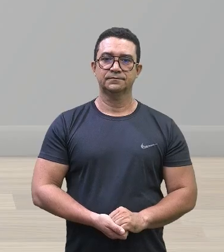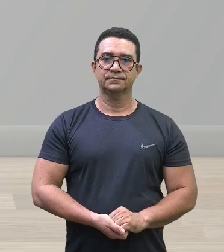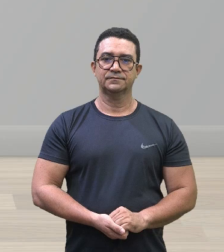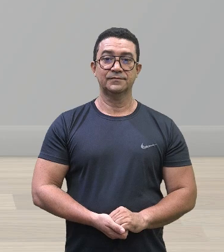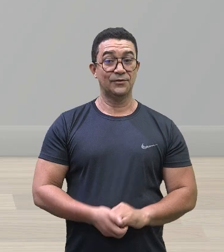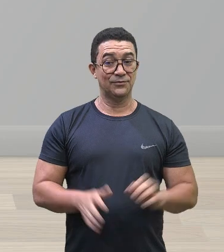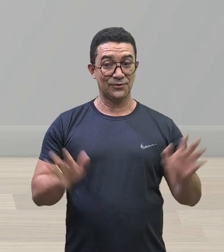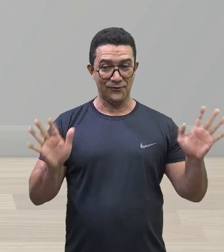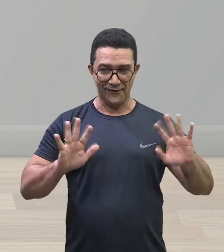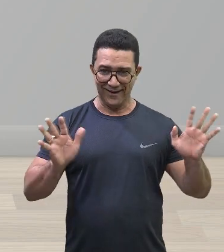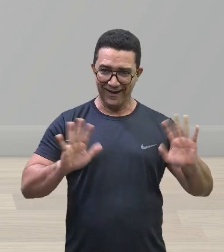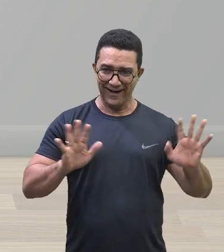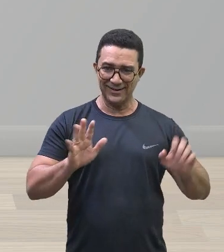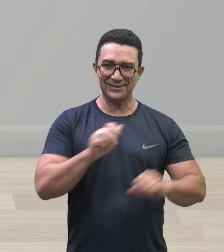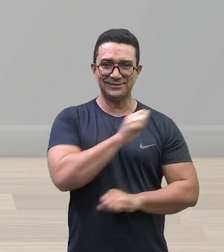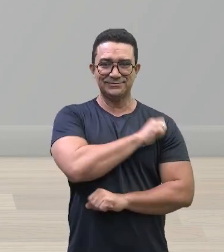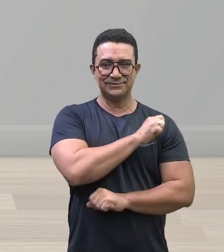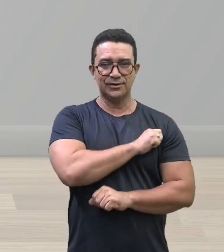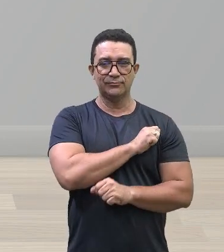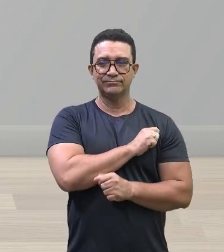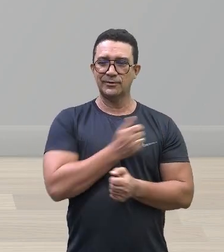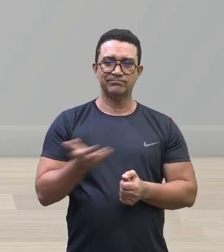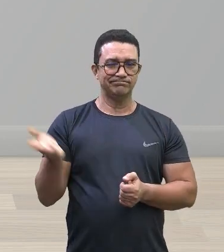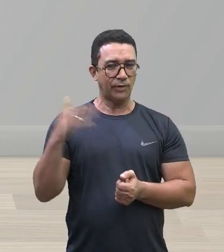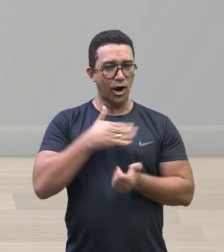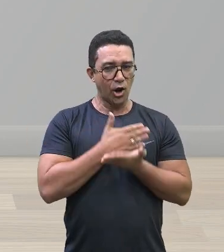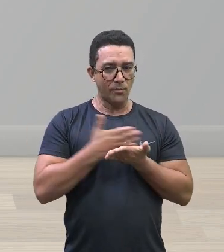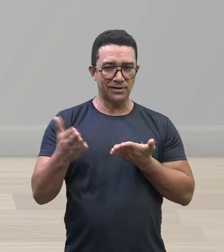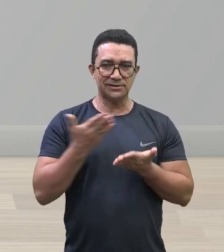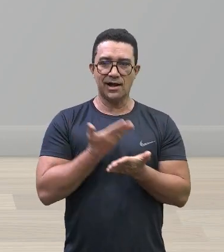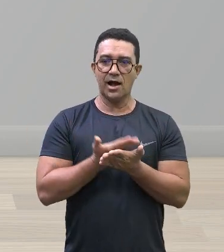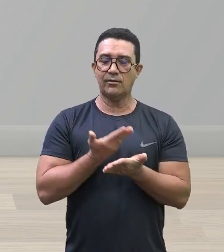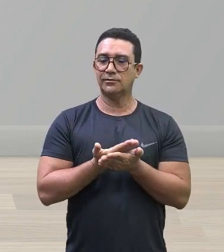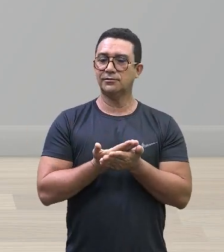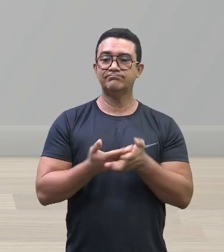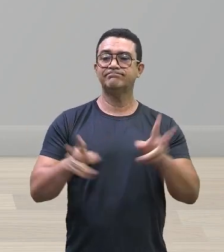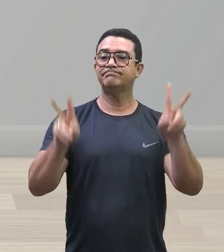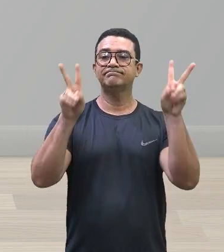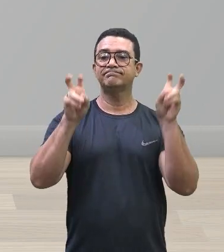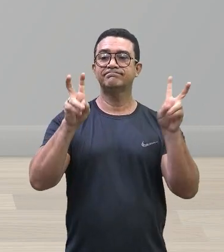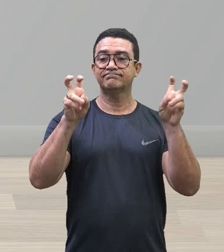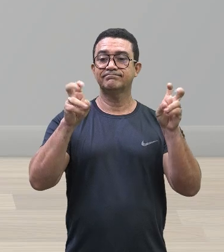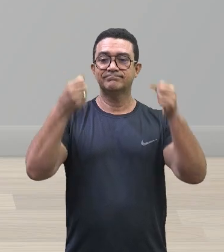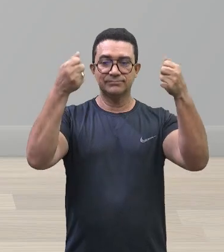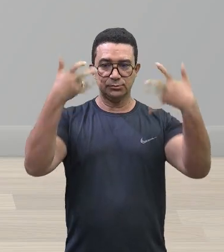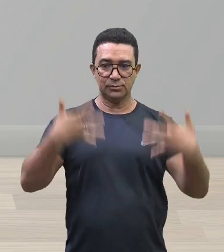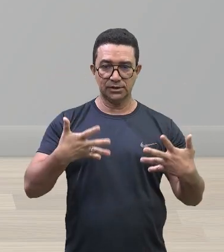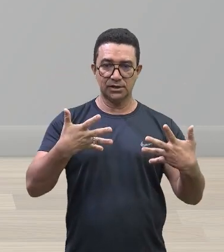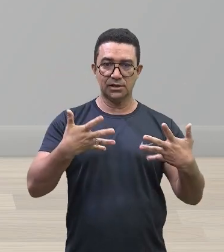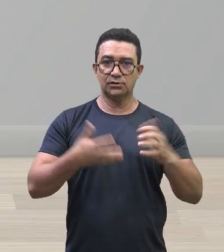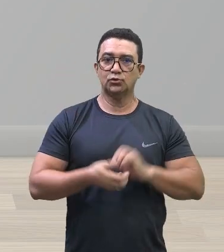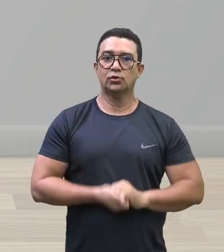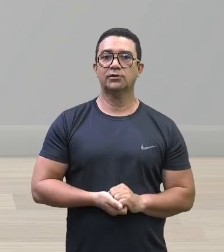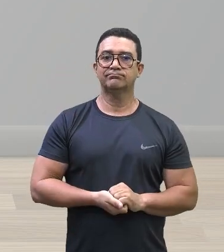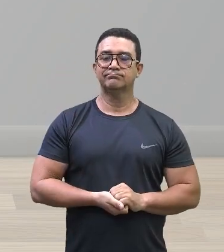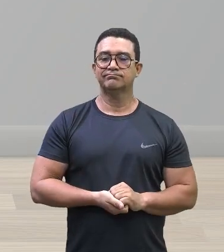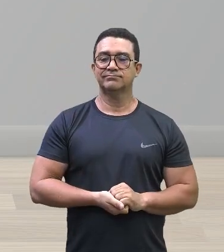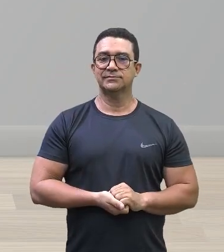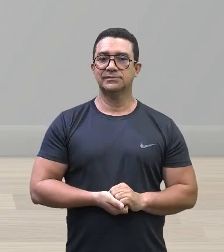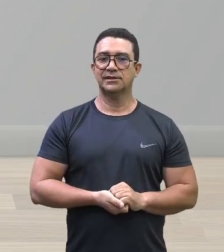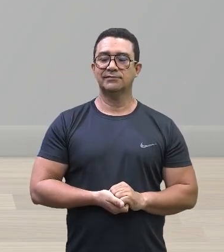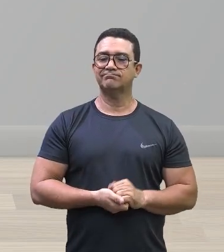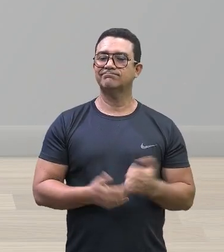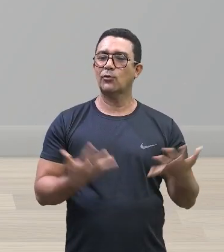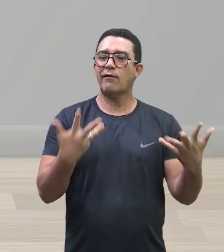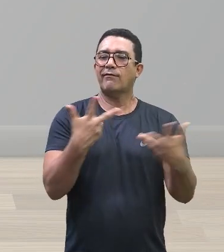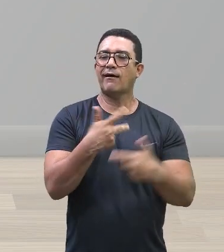Olá, queridos! E vamos iniciar a aula falando um pouquinho sobre eficiência energética, tá?